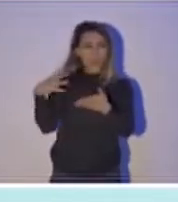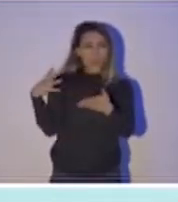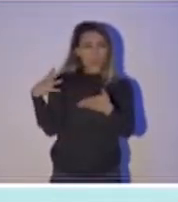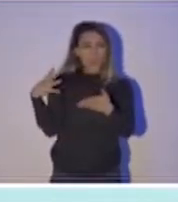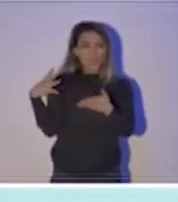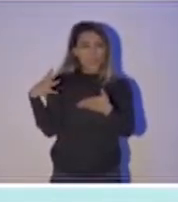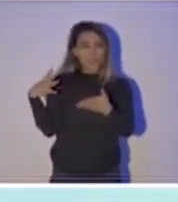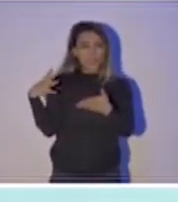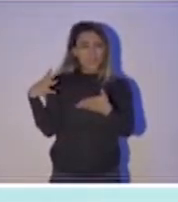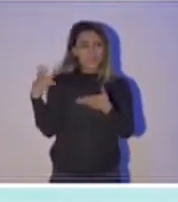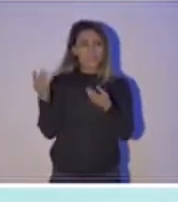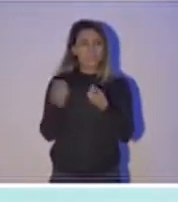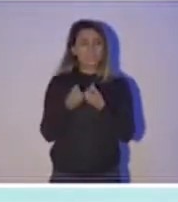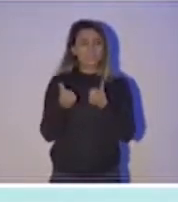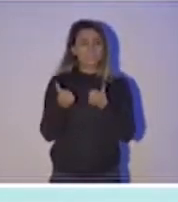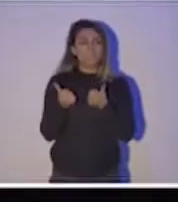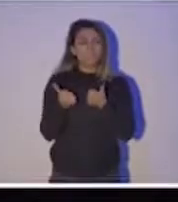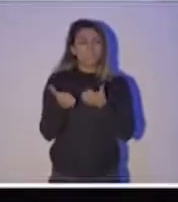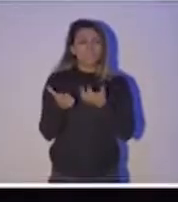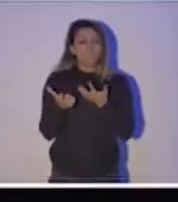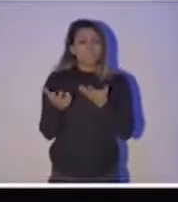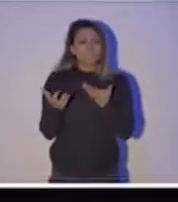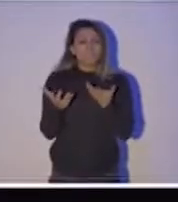eu estou nervosa.